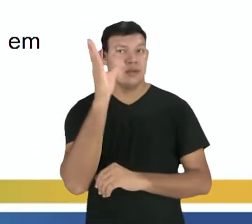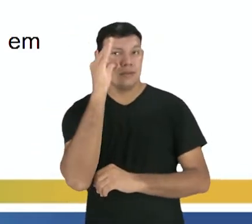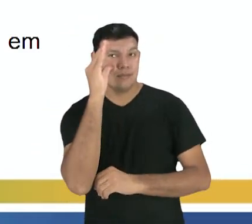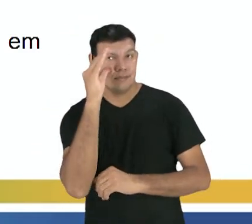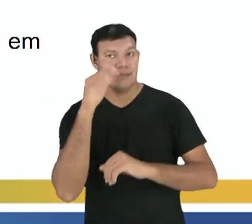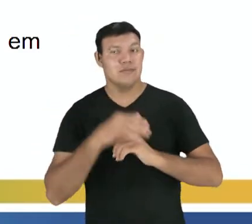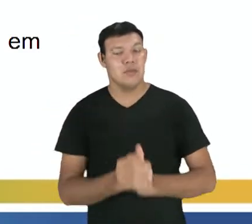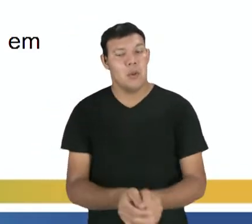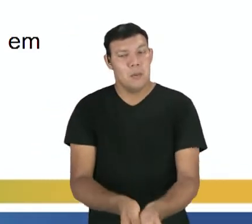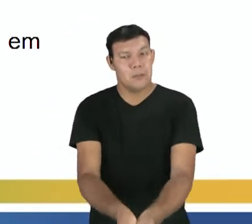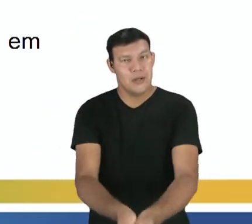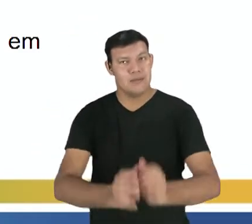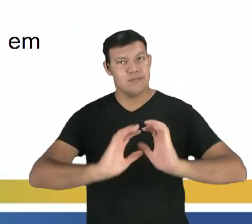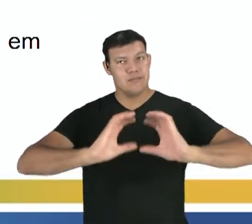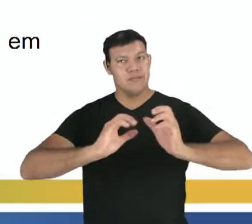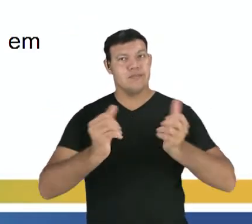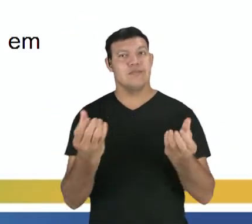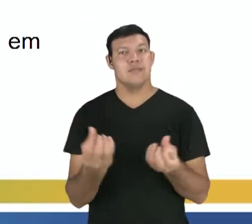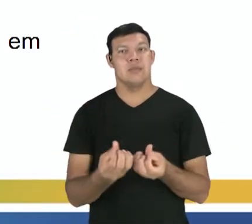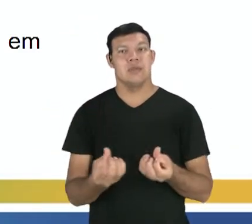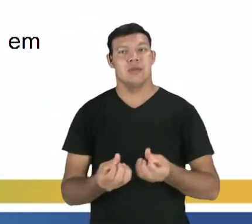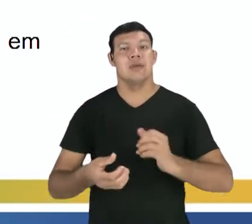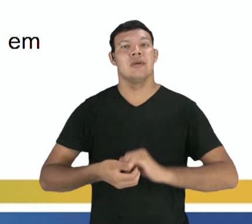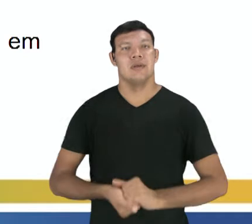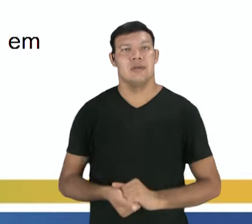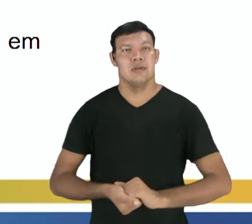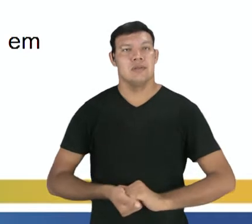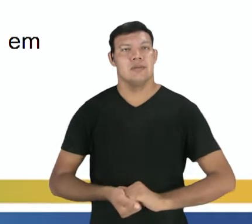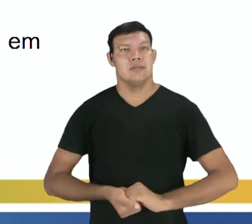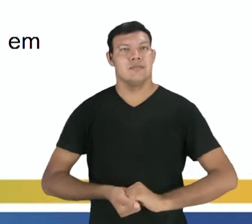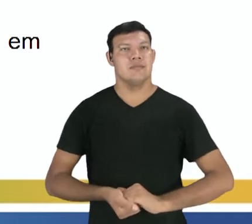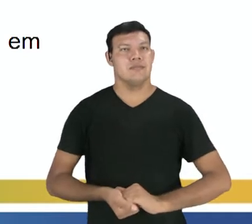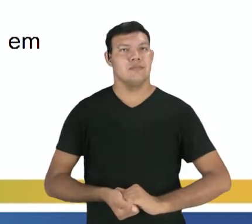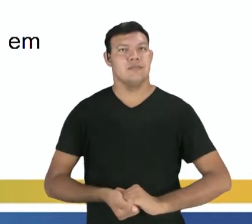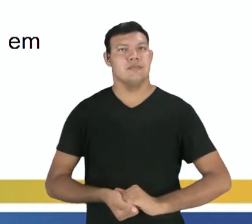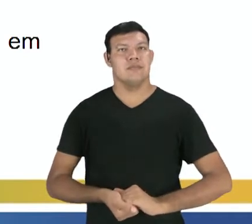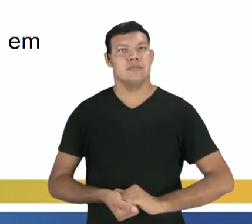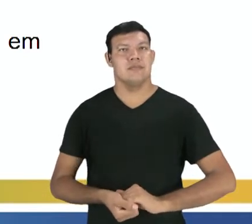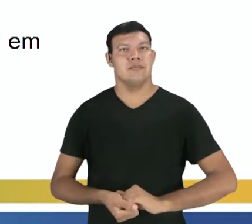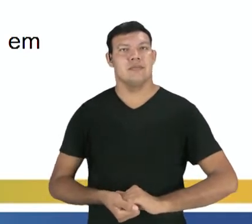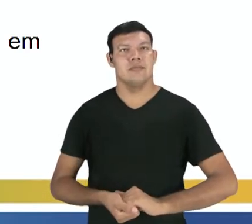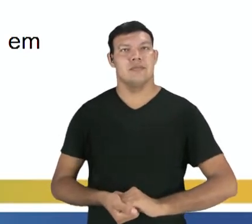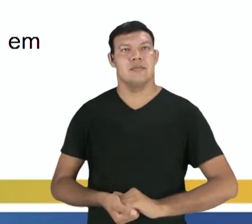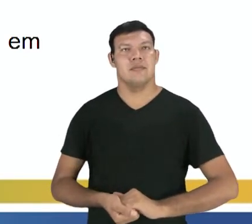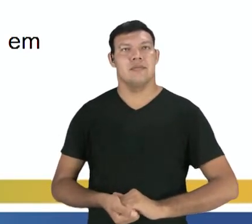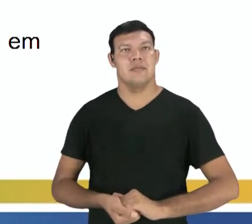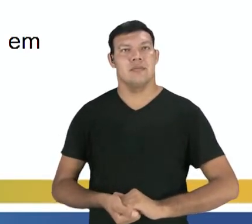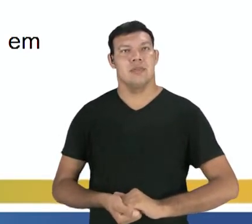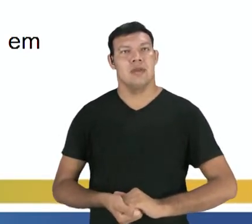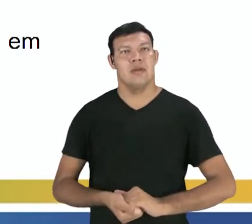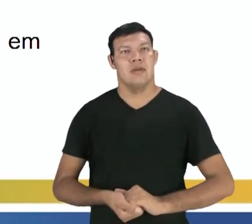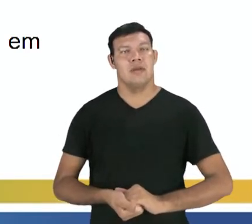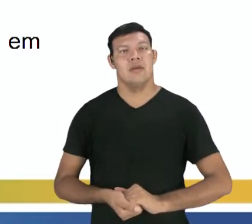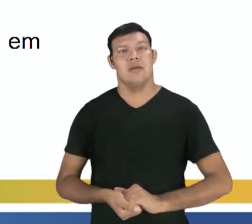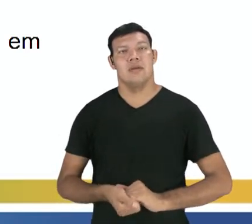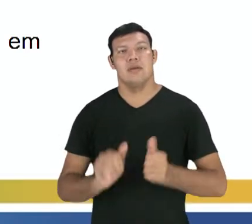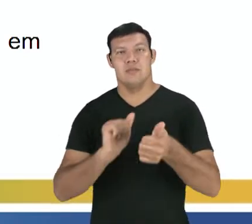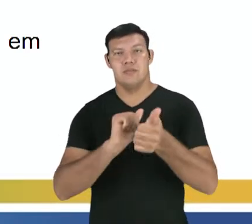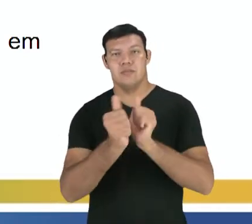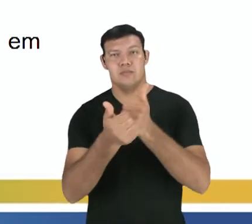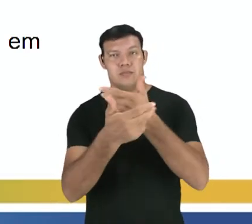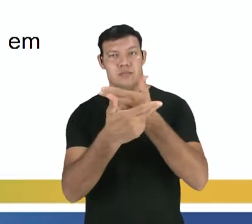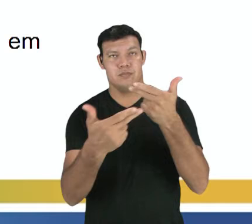sobre volleyball é a seguinte: It has been a part of the official program of the Summer Olympic Games since